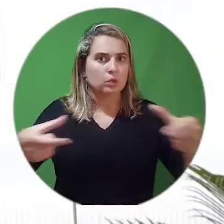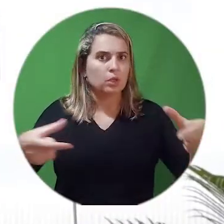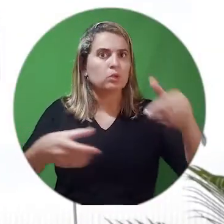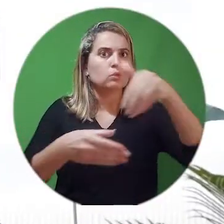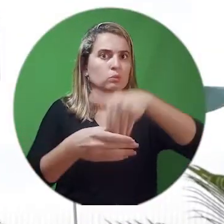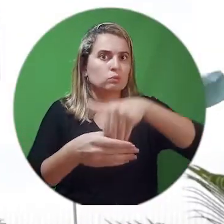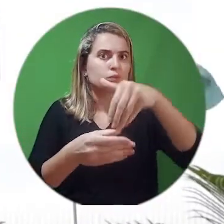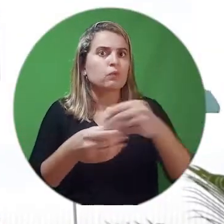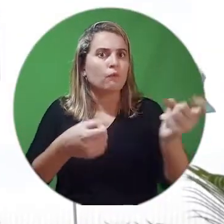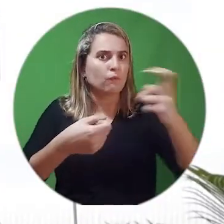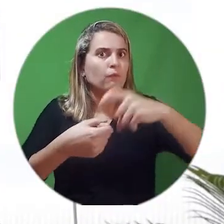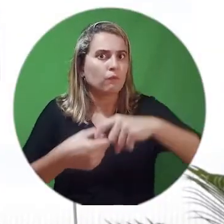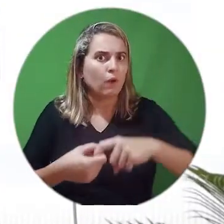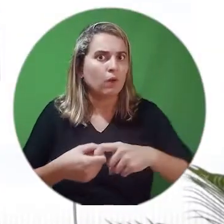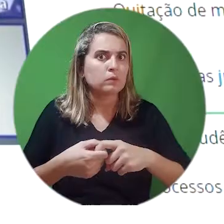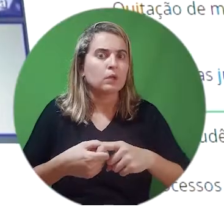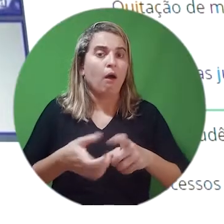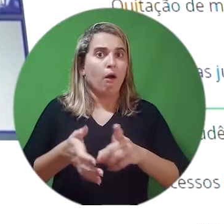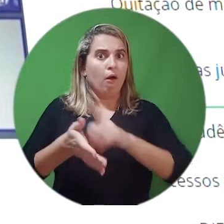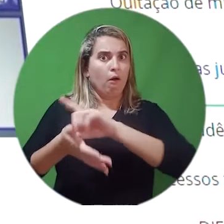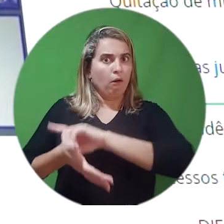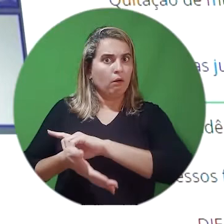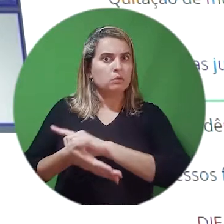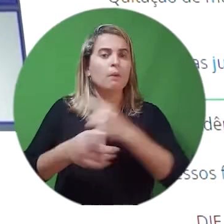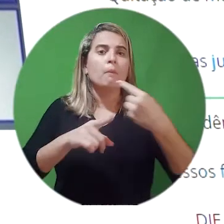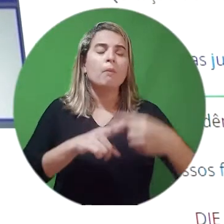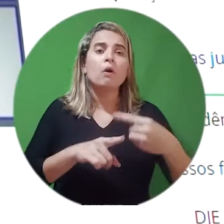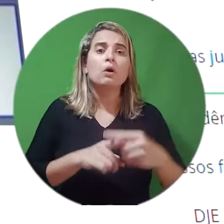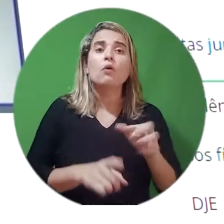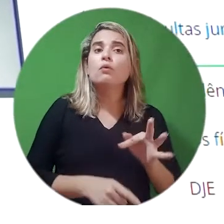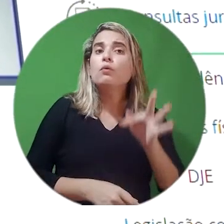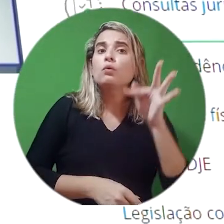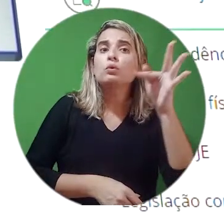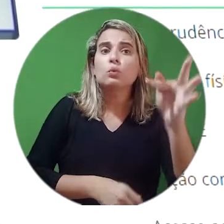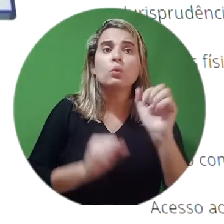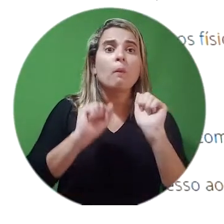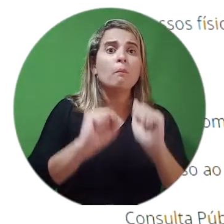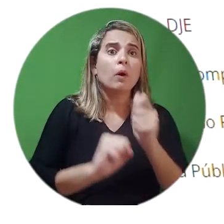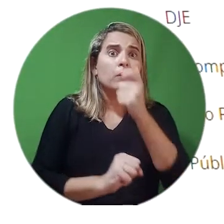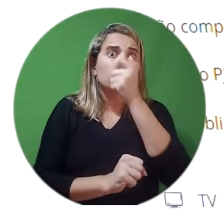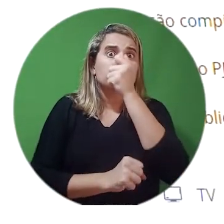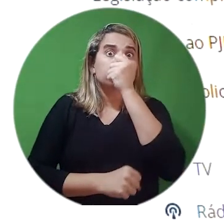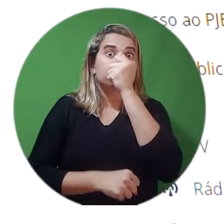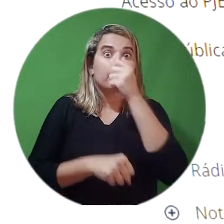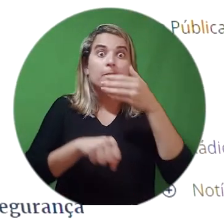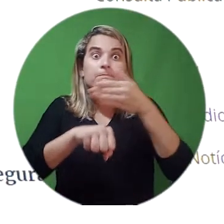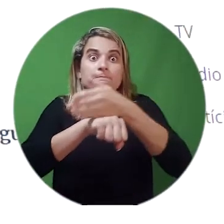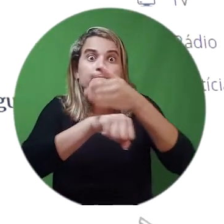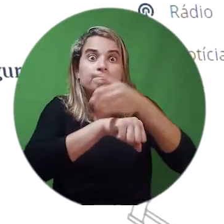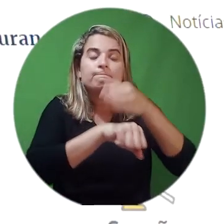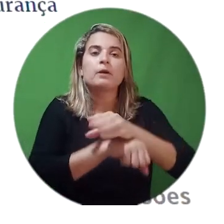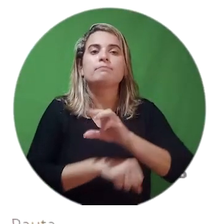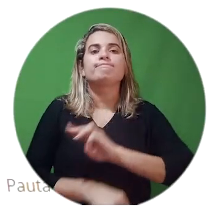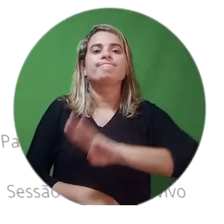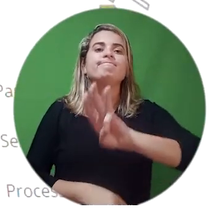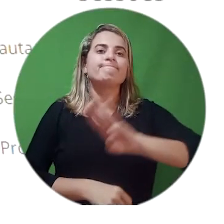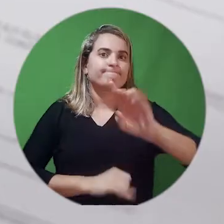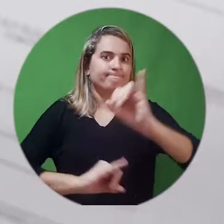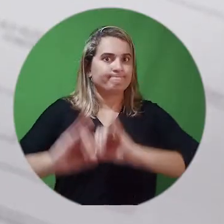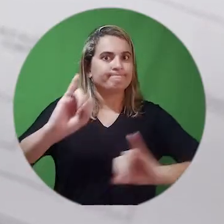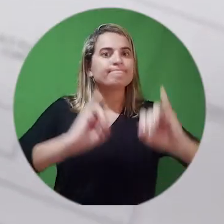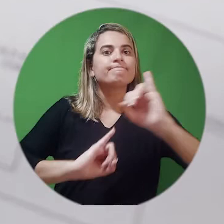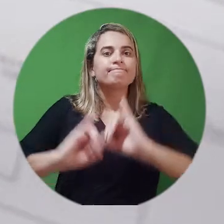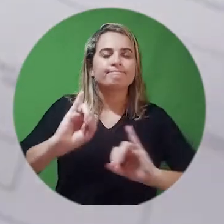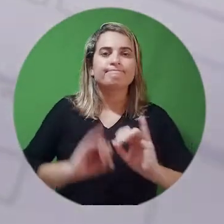regularizar a situação com antecedência evitando no futuro congestionamento de acesso no portal da Justiça Eleitoral